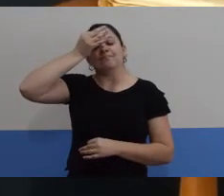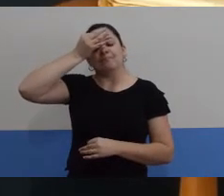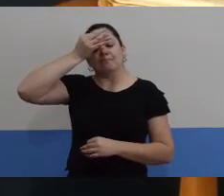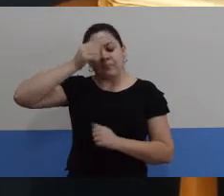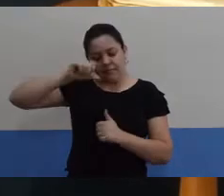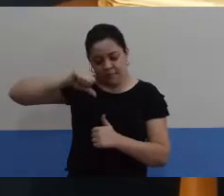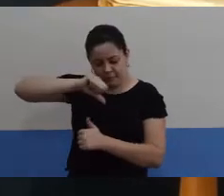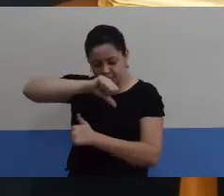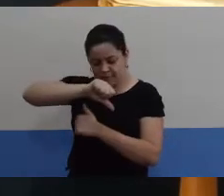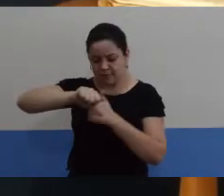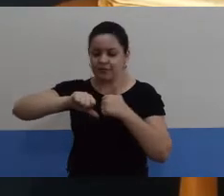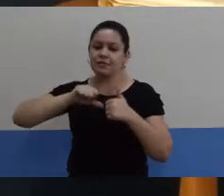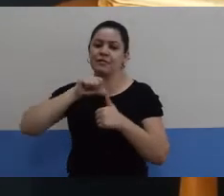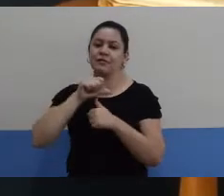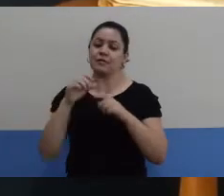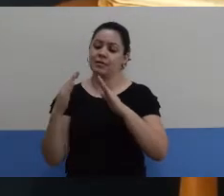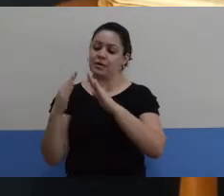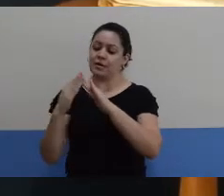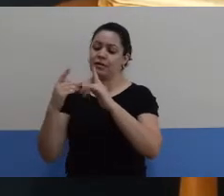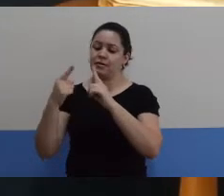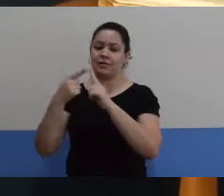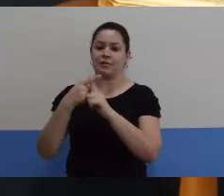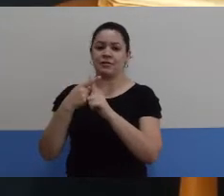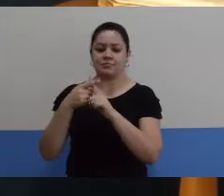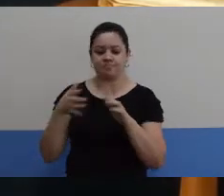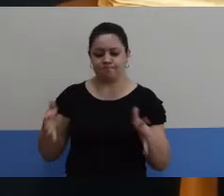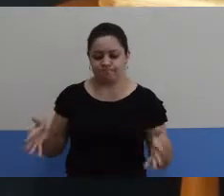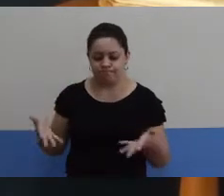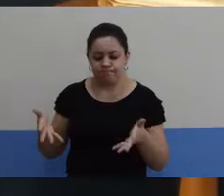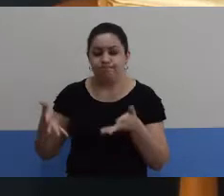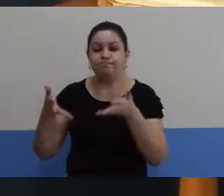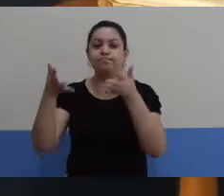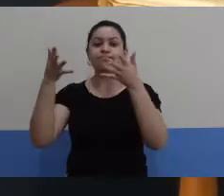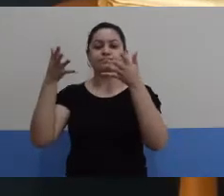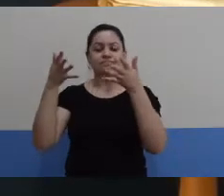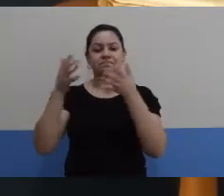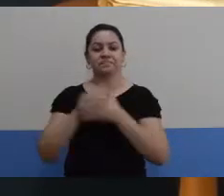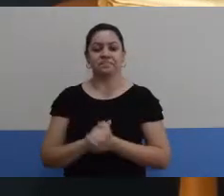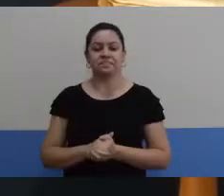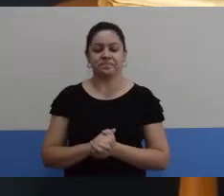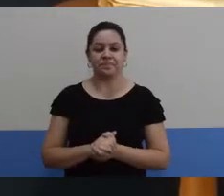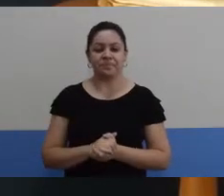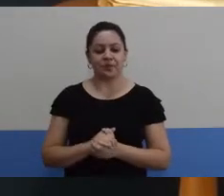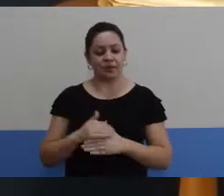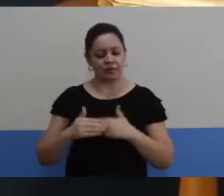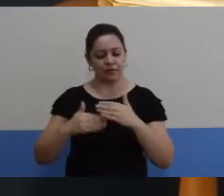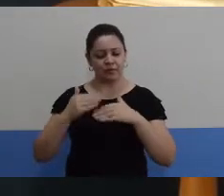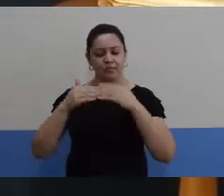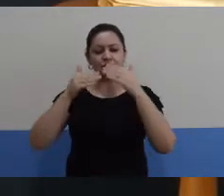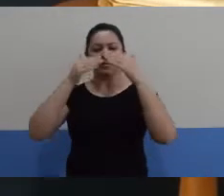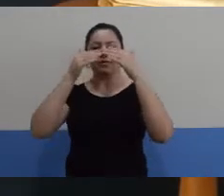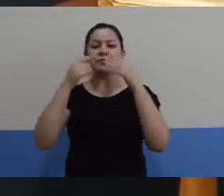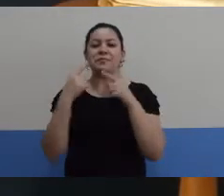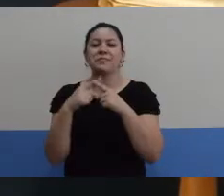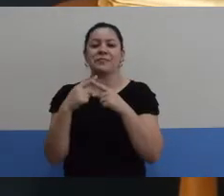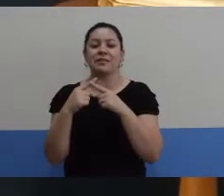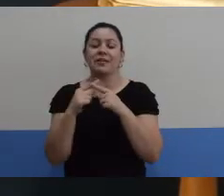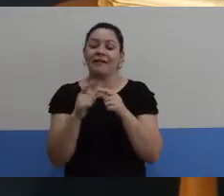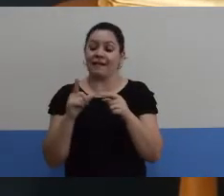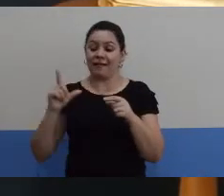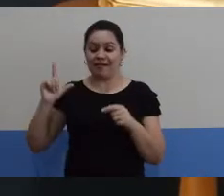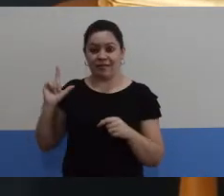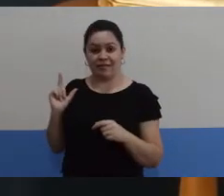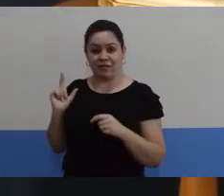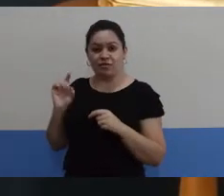a edificação da igreja. Portanto, ela avança, né? O que era só um encontro